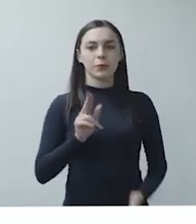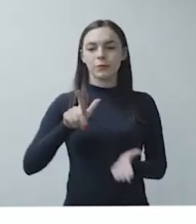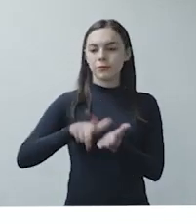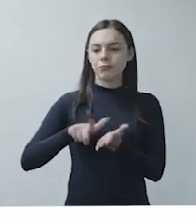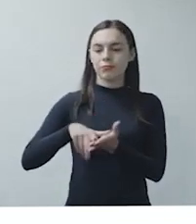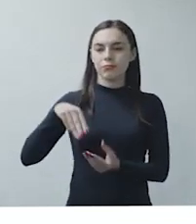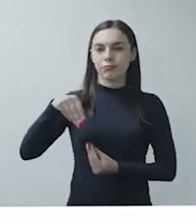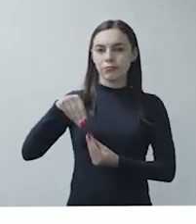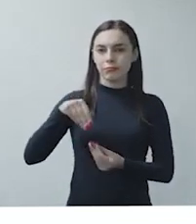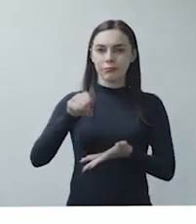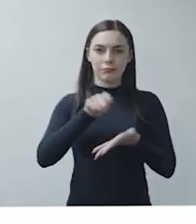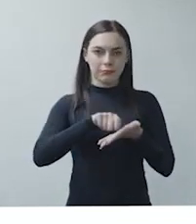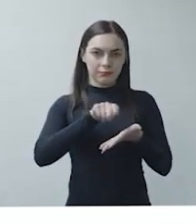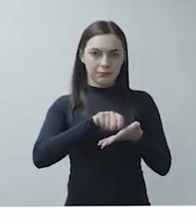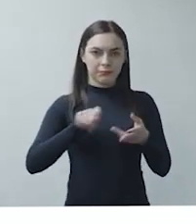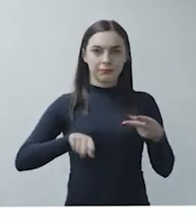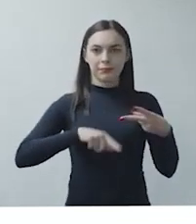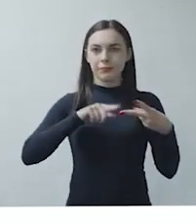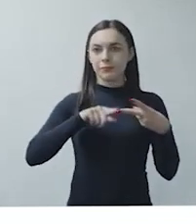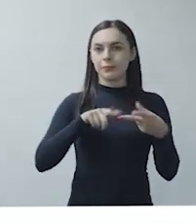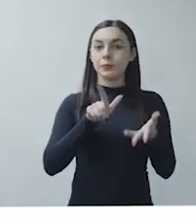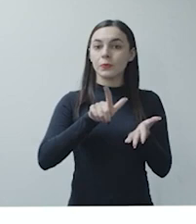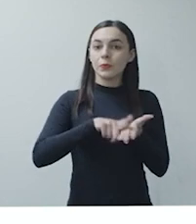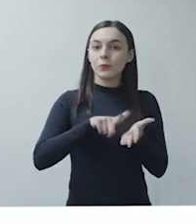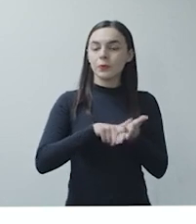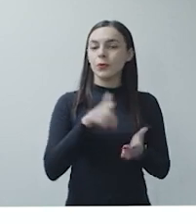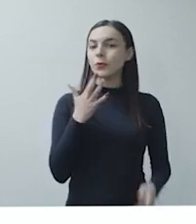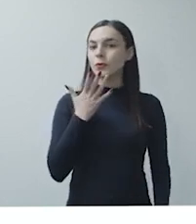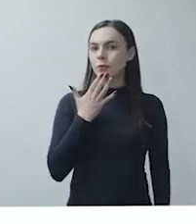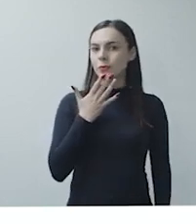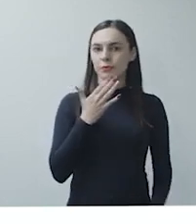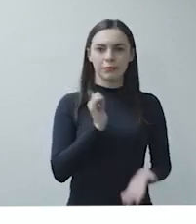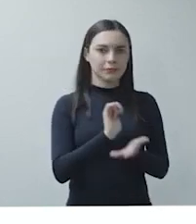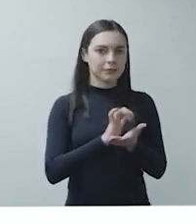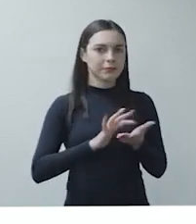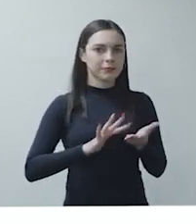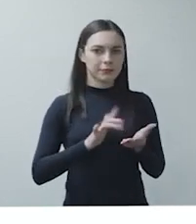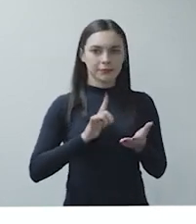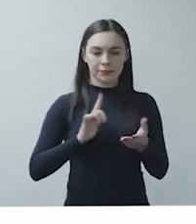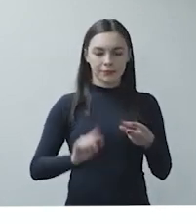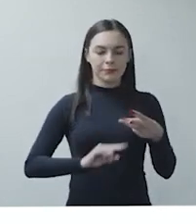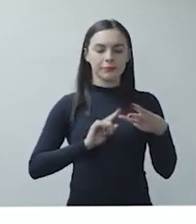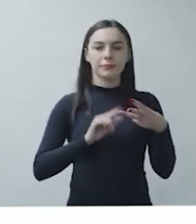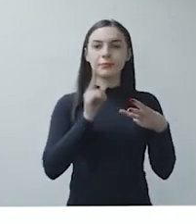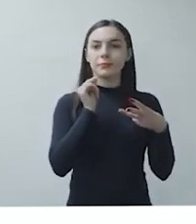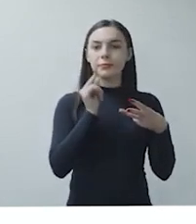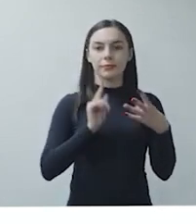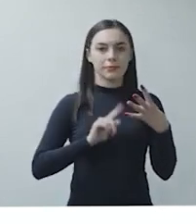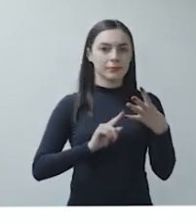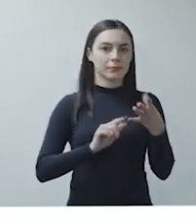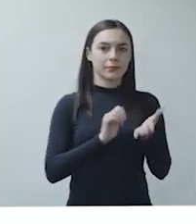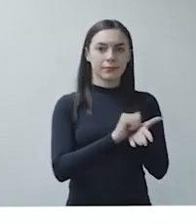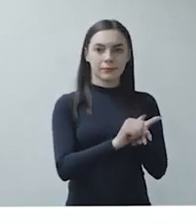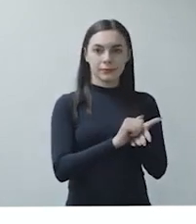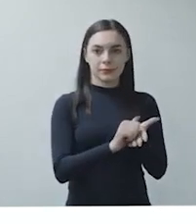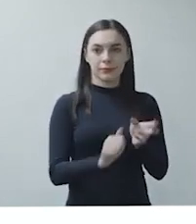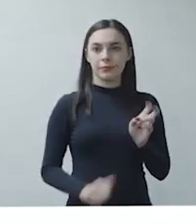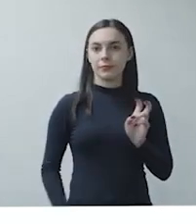fazer o registro, folha colorida para uma atividade, lápis,